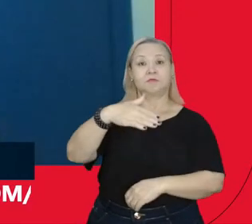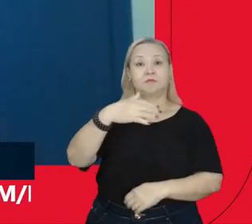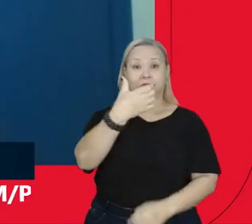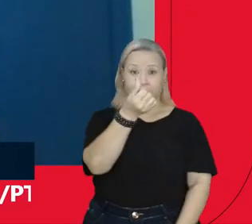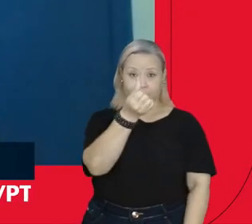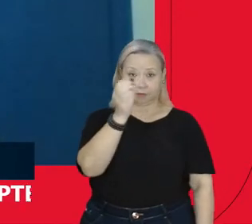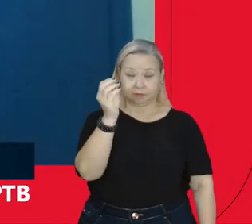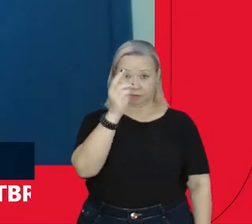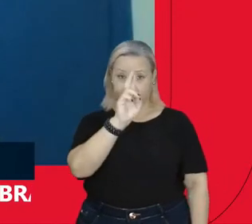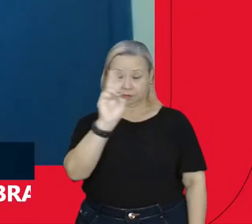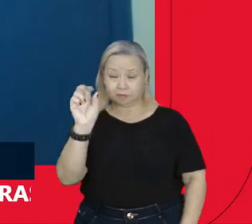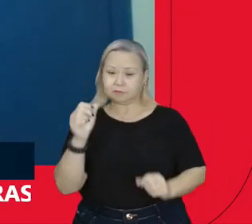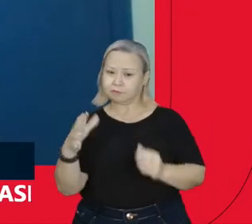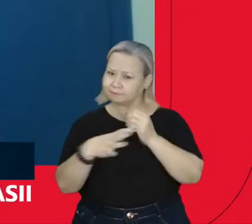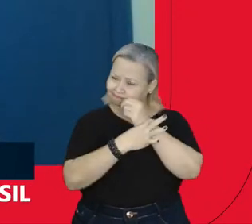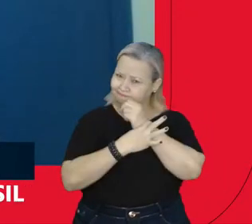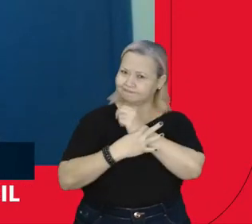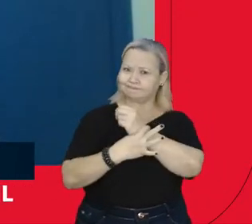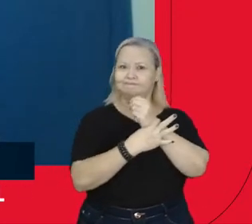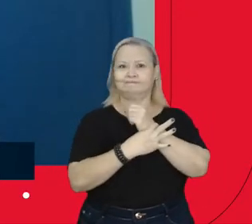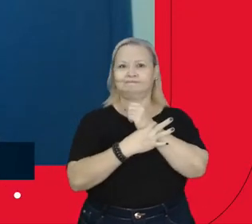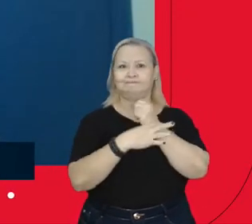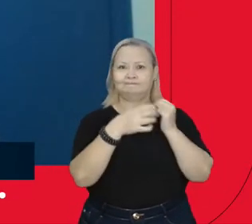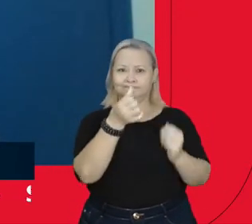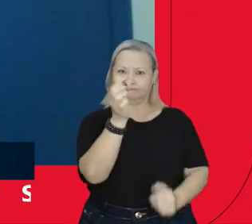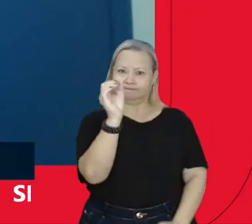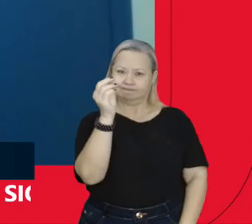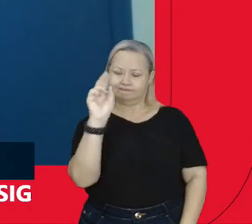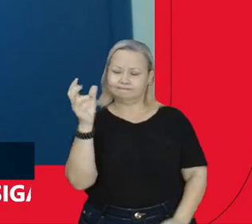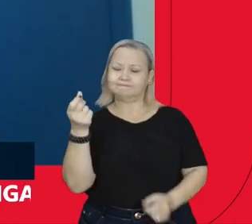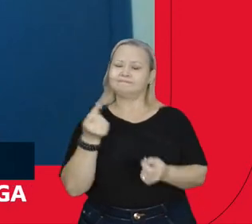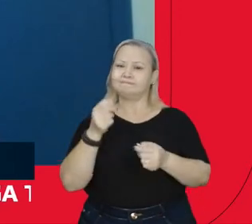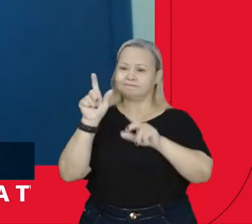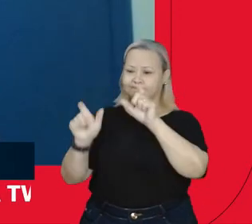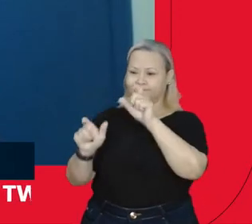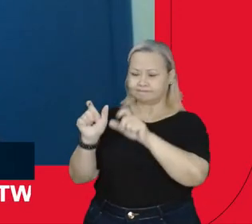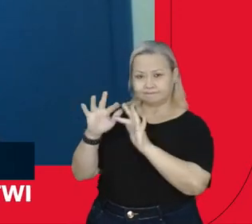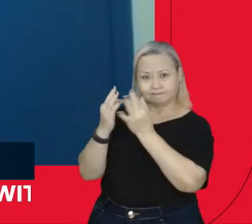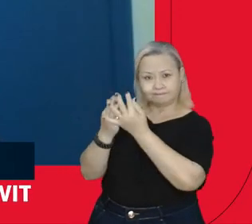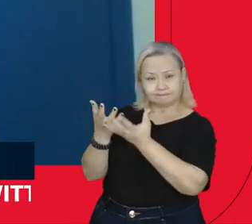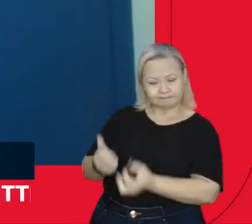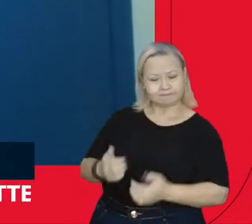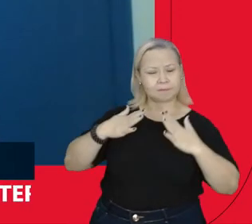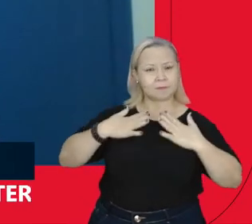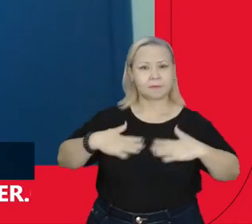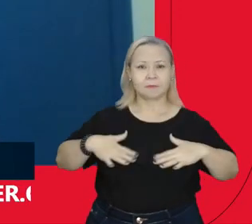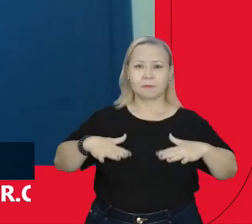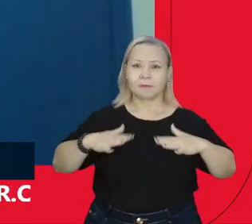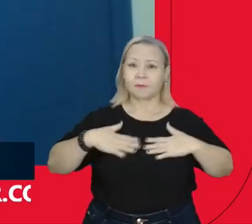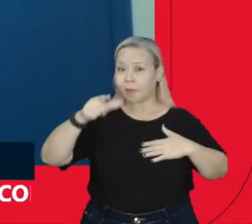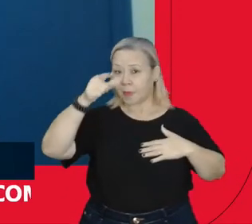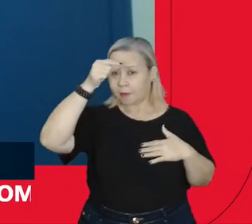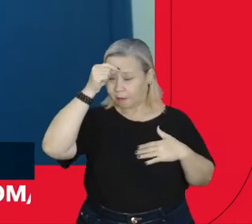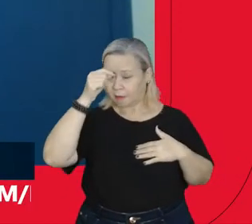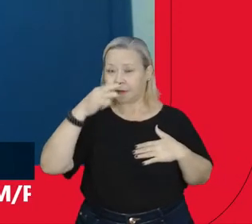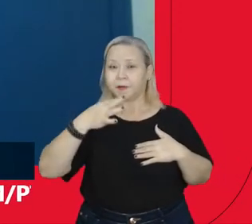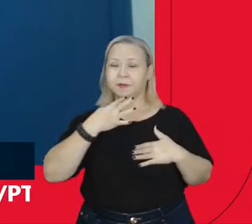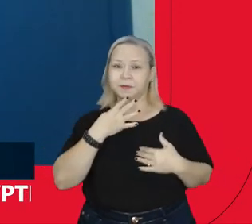os R$600 está garantido. Quem está recebendo, fique tranquilo, vocês conhecem o presidente